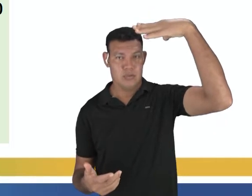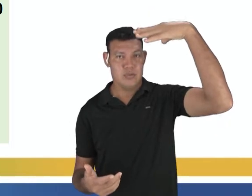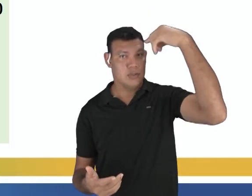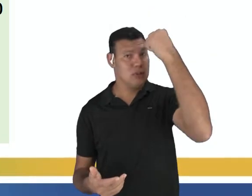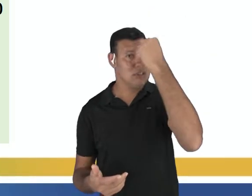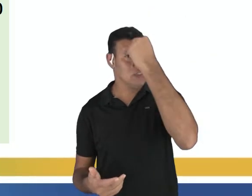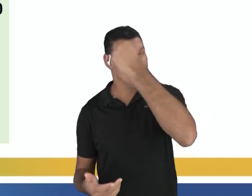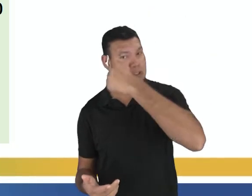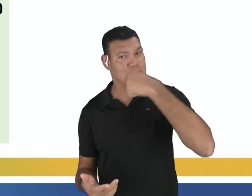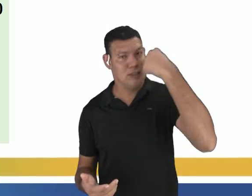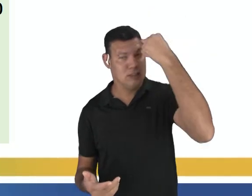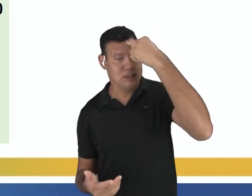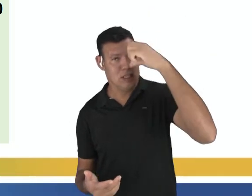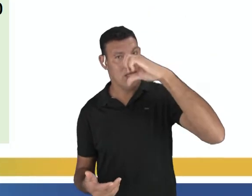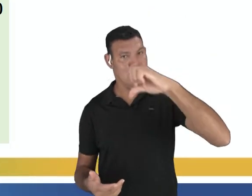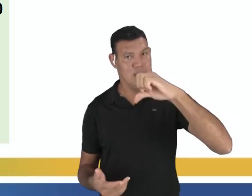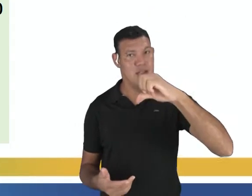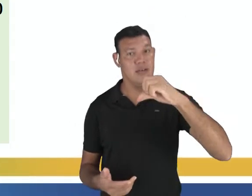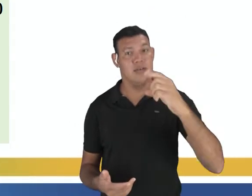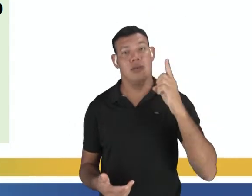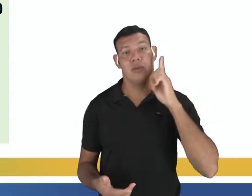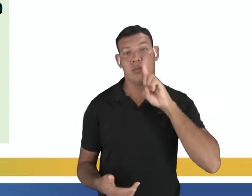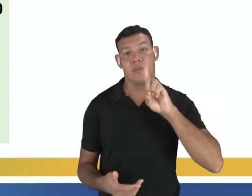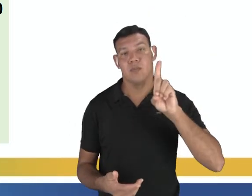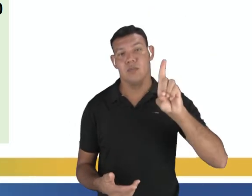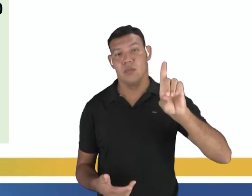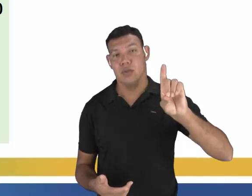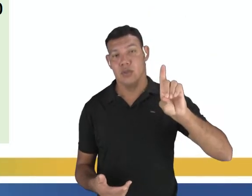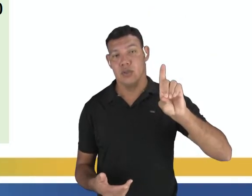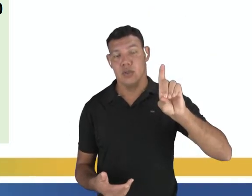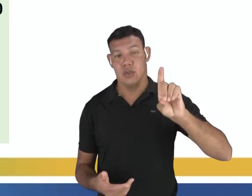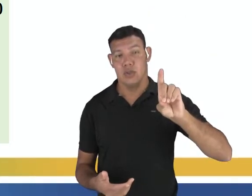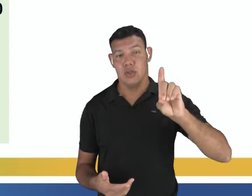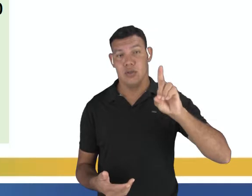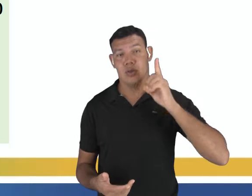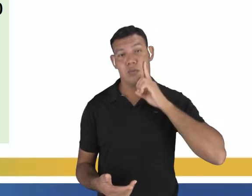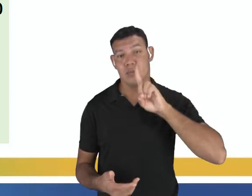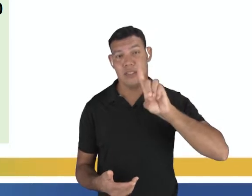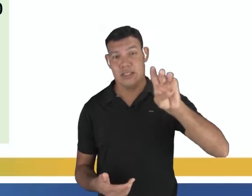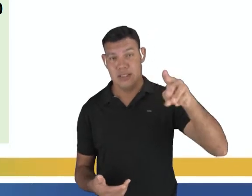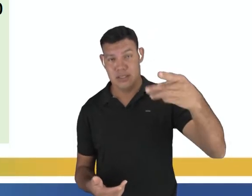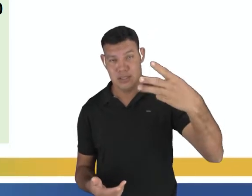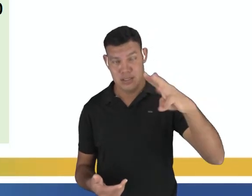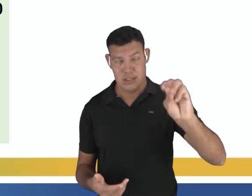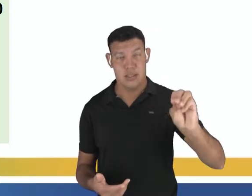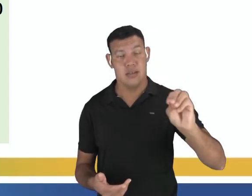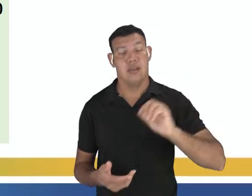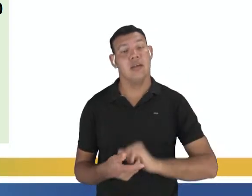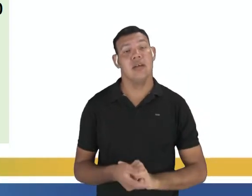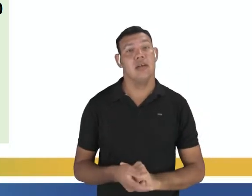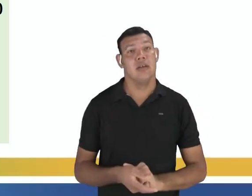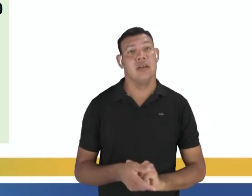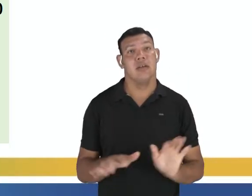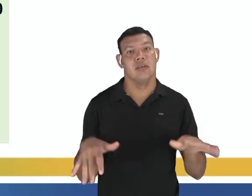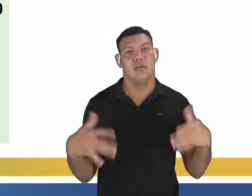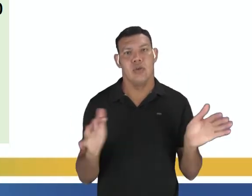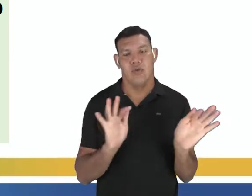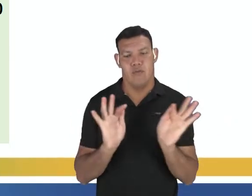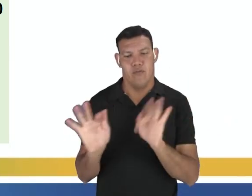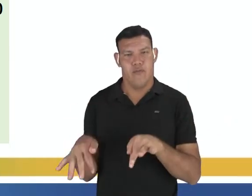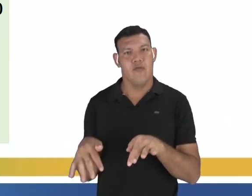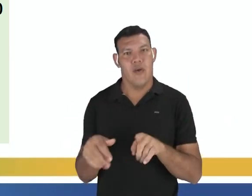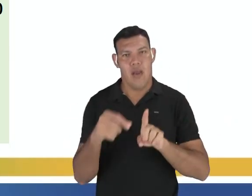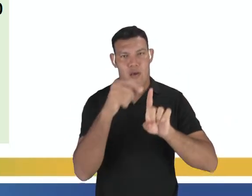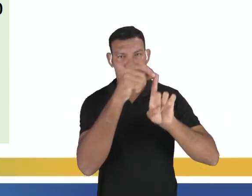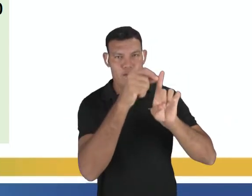por dia em um mês de 30 dias, né, ao final do mês, ela ficou ligada 270 horas, né, ao final de um